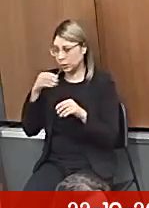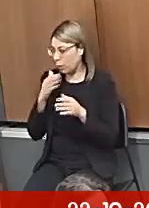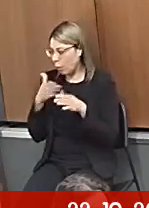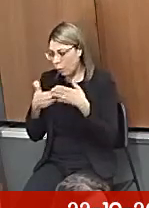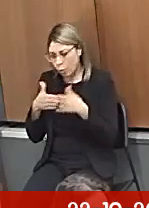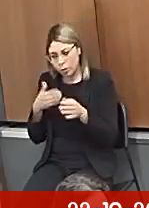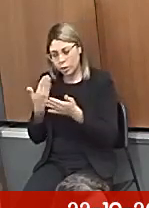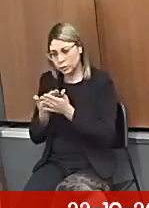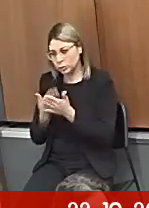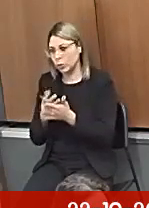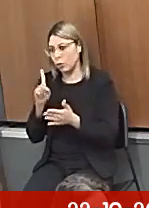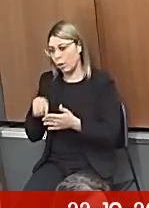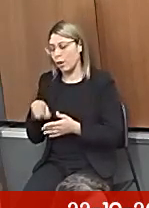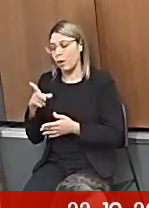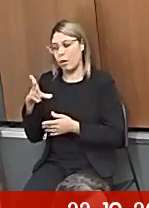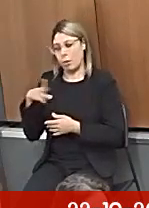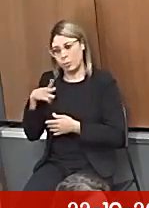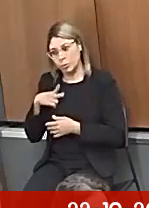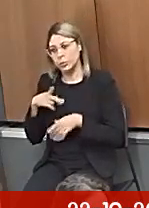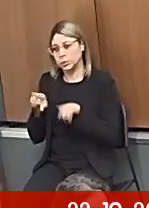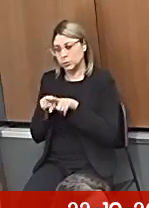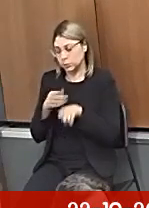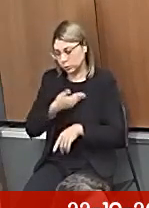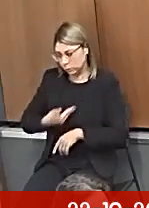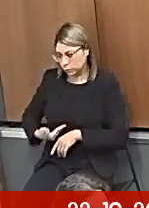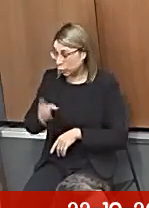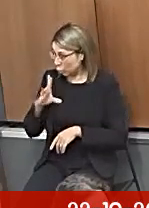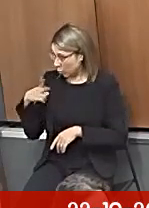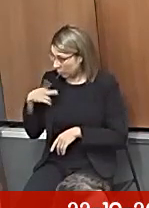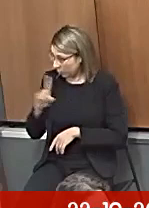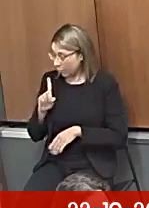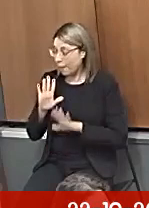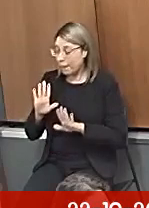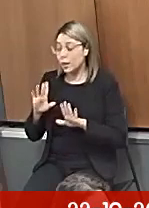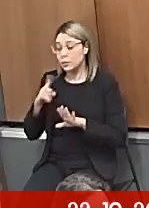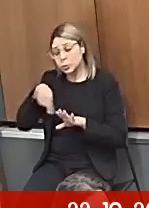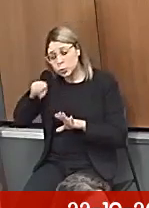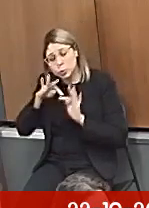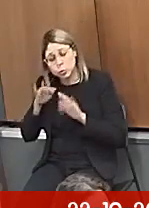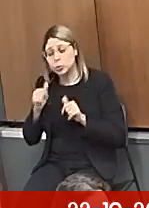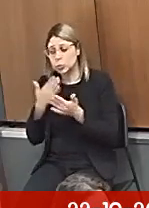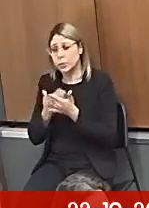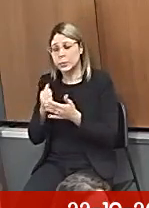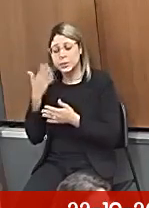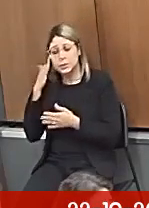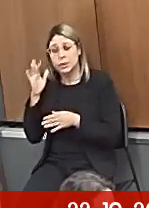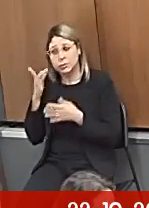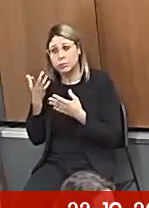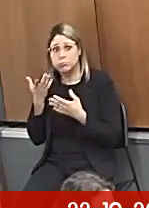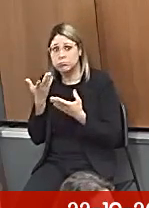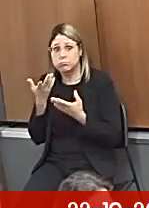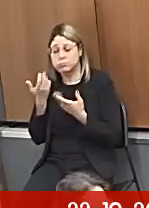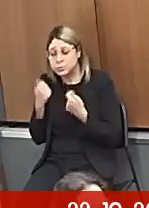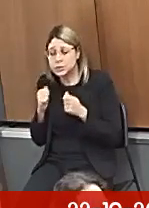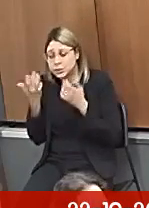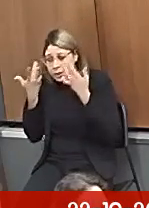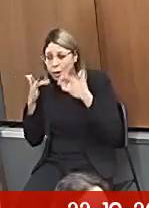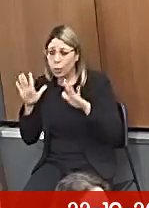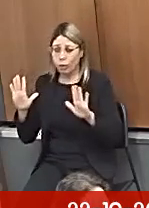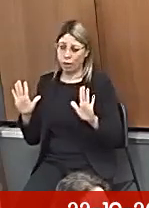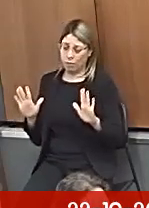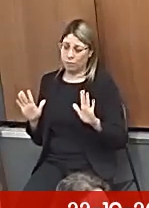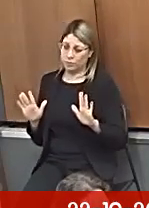elas públicas ou privadas, não só a escola privada, entender desse papel, eu acho que vai ser natural. E aí nós temos aqui, bem